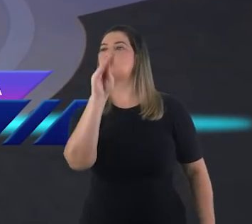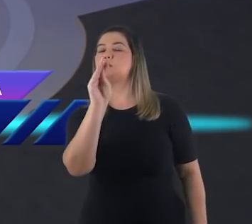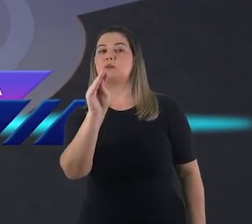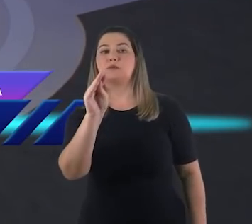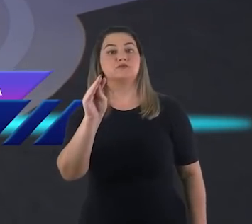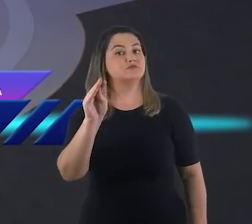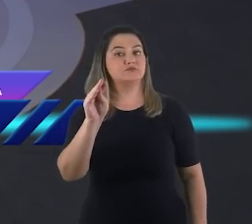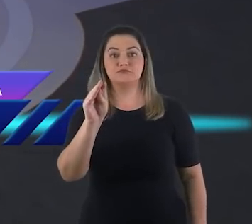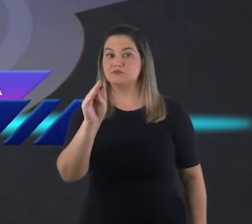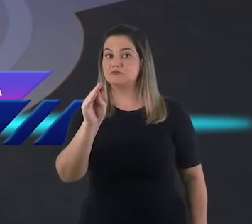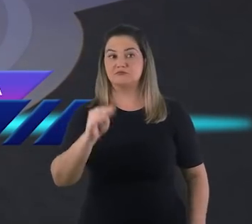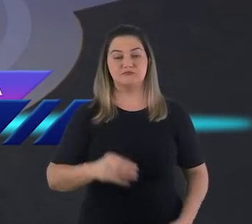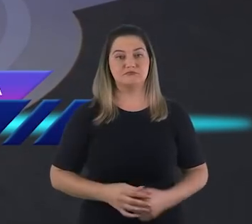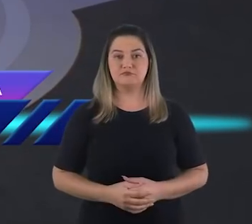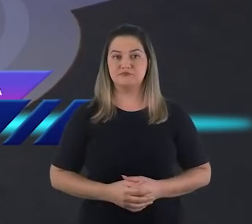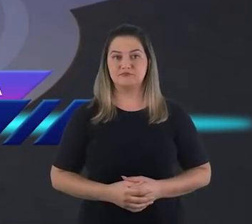sorte.